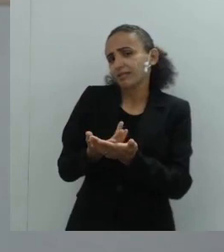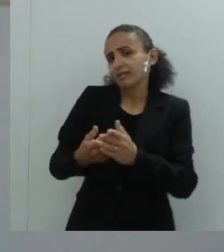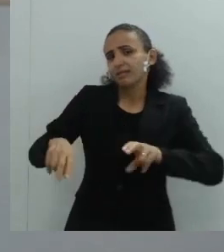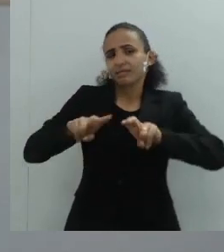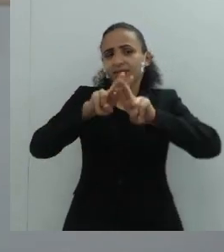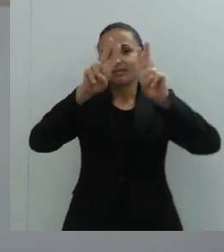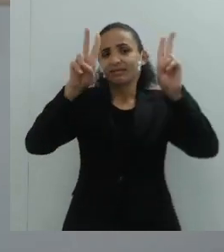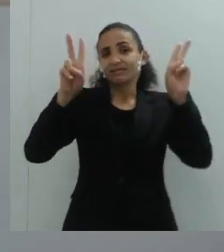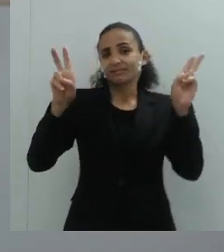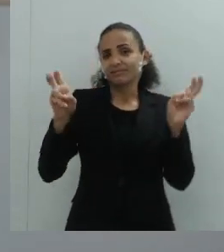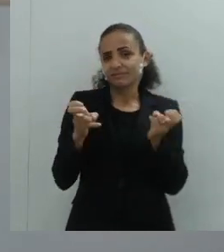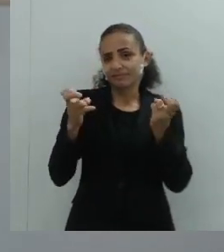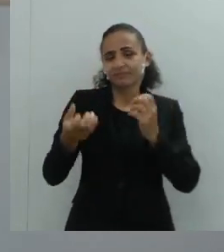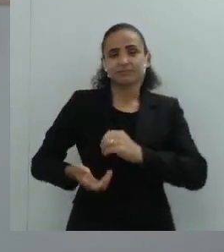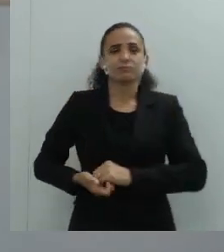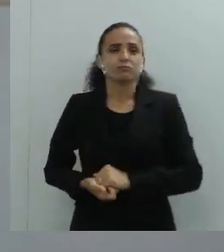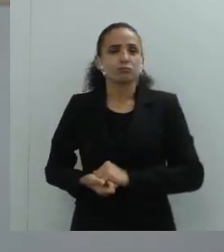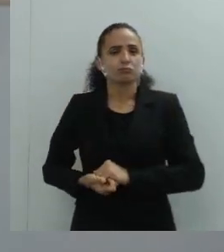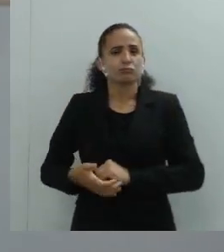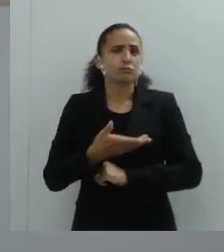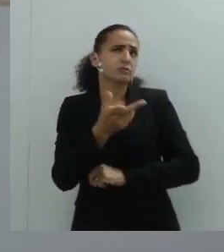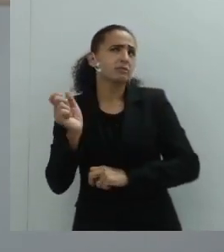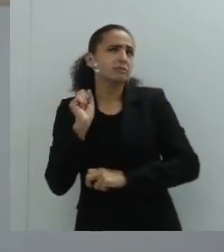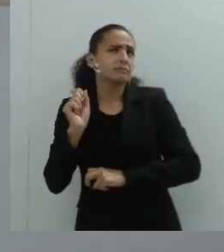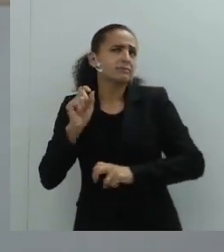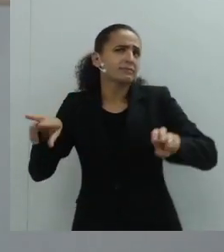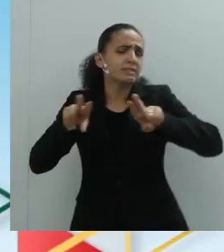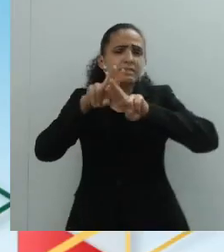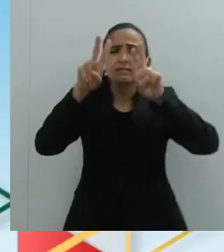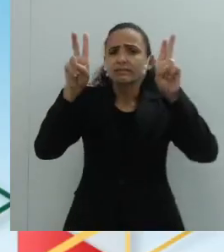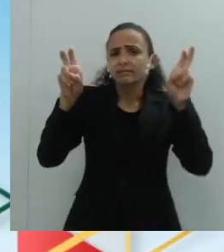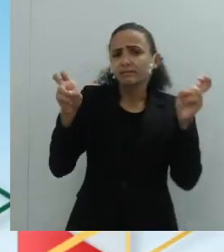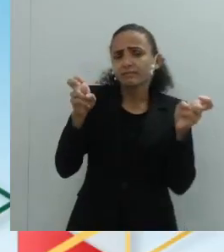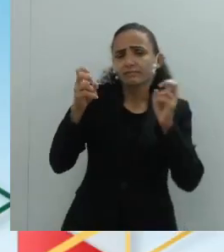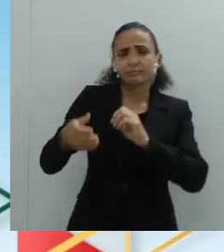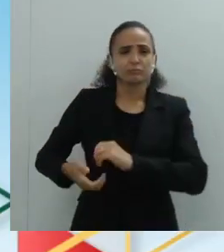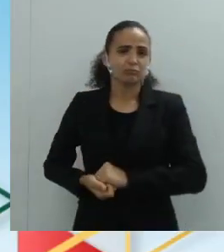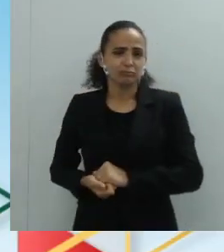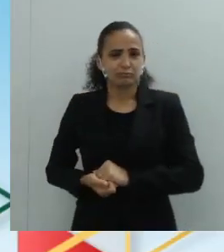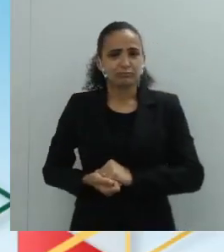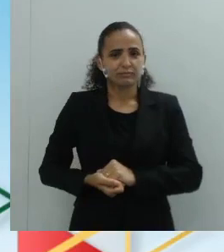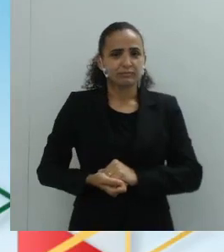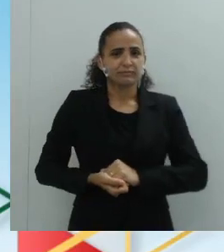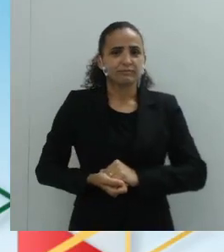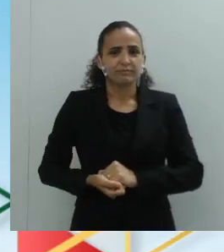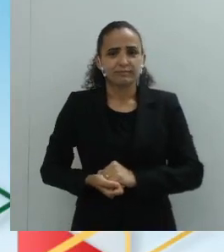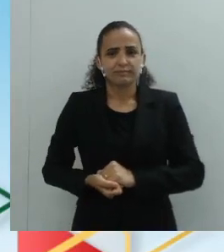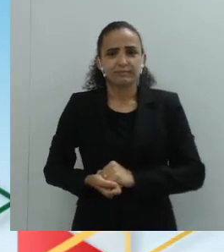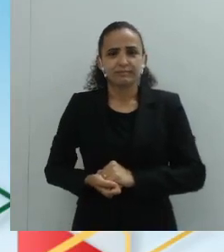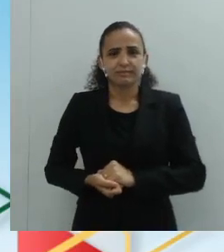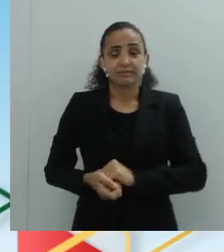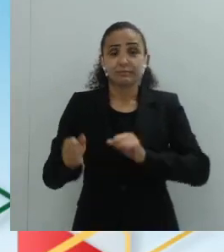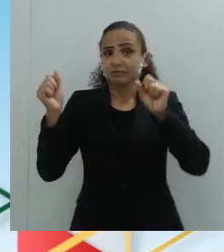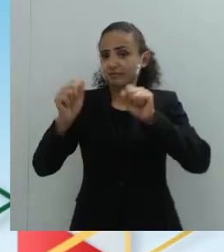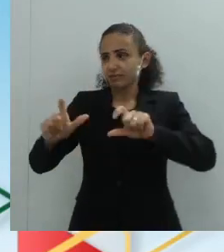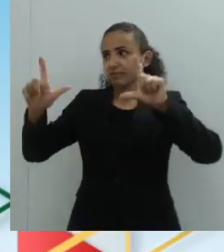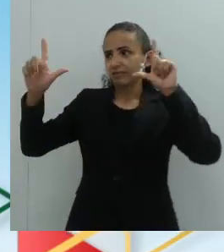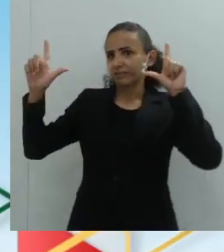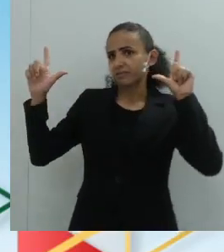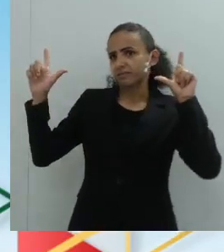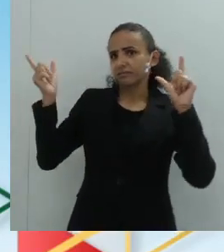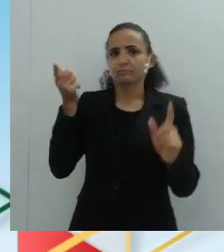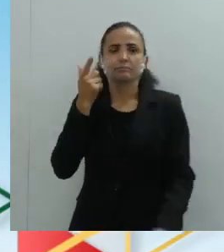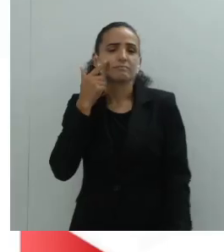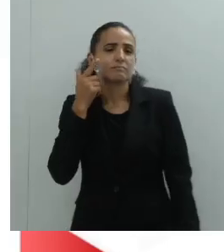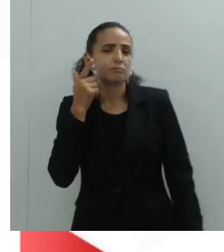esse assunto. E que é esse assunto, professor? Nada mais é do que isso aqui, ó. Eu vou deixar na tela de